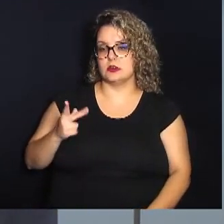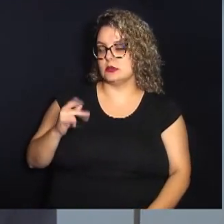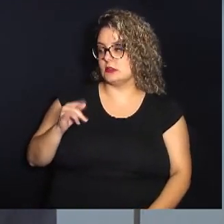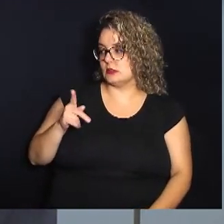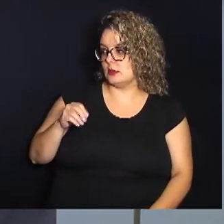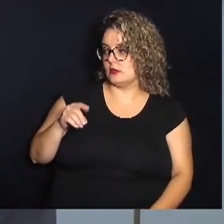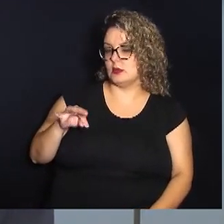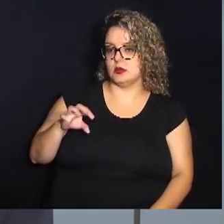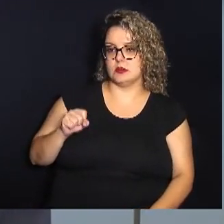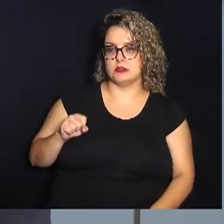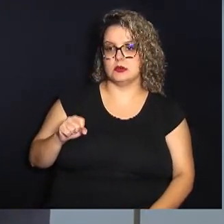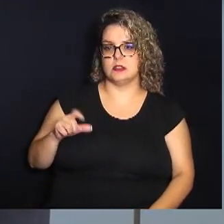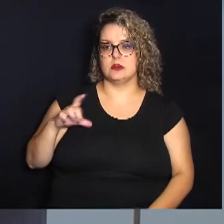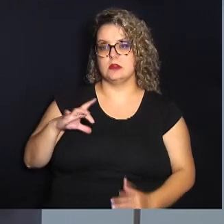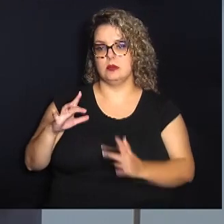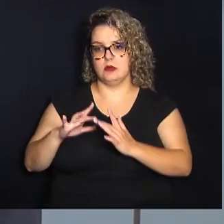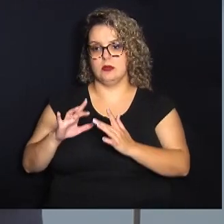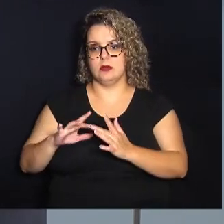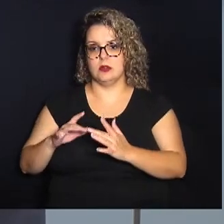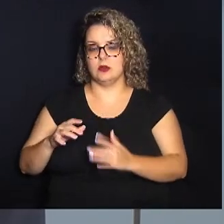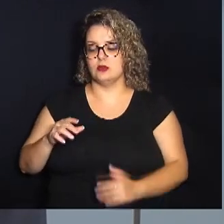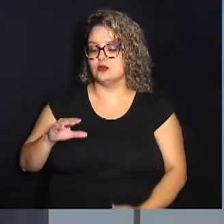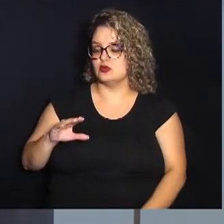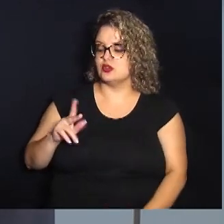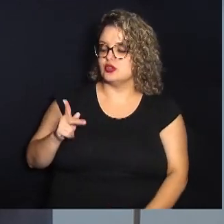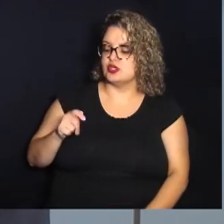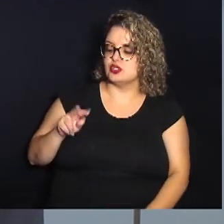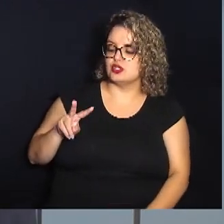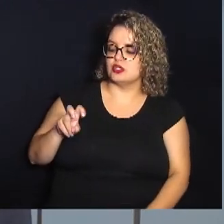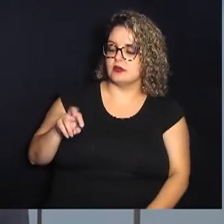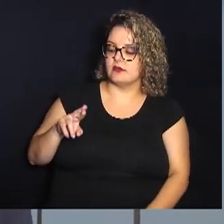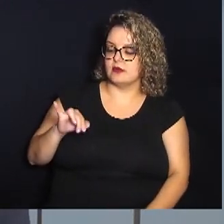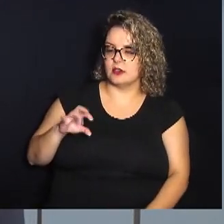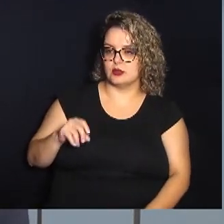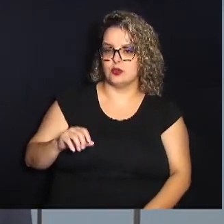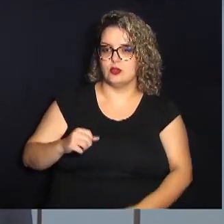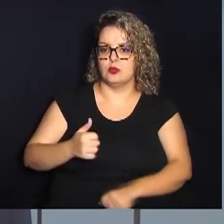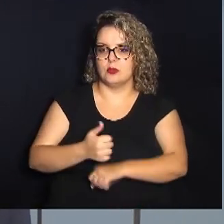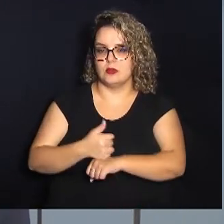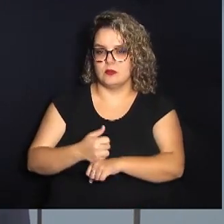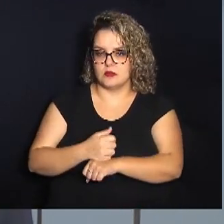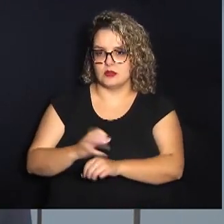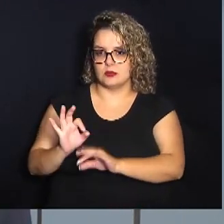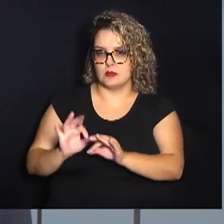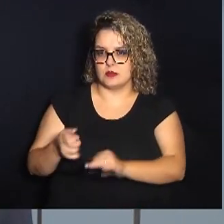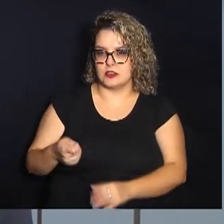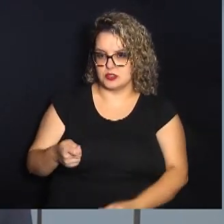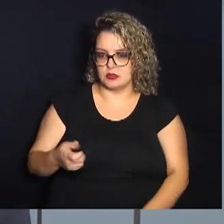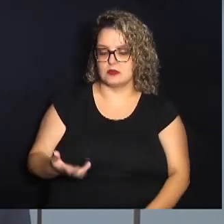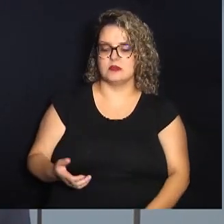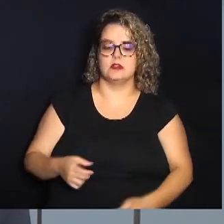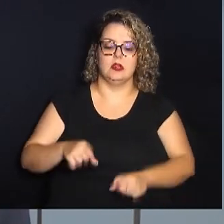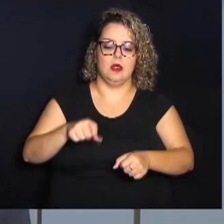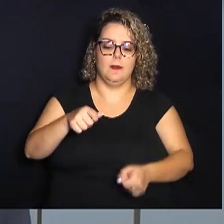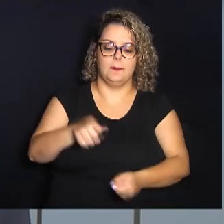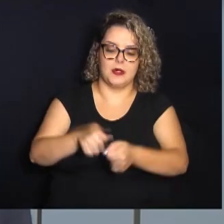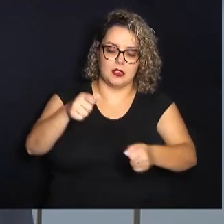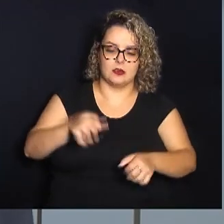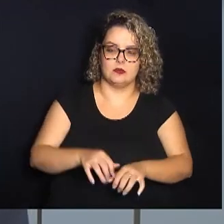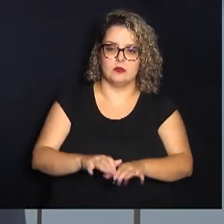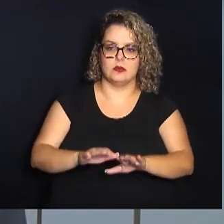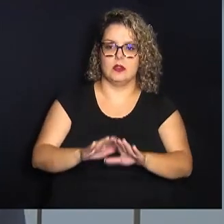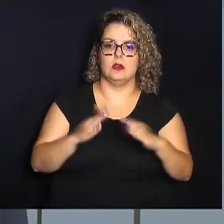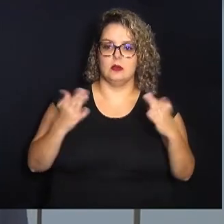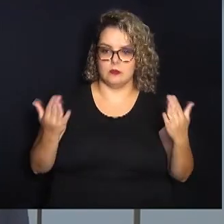entrar nesse local e aí fazer a remoção e depois também passar essa responsabilidade para